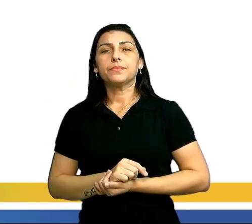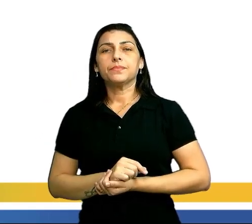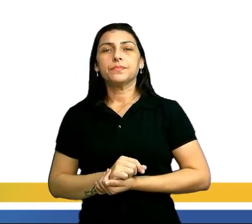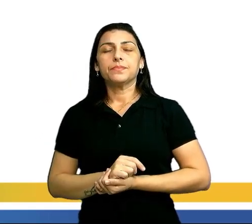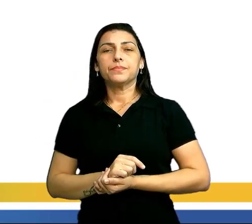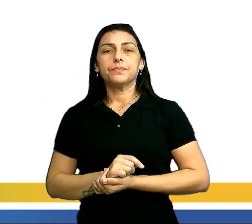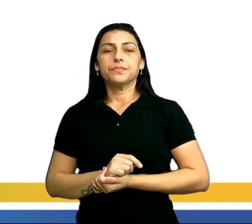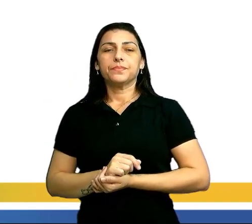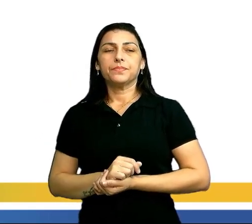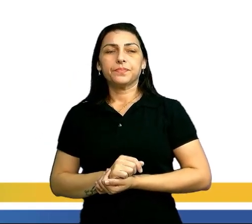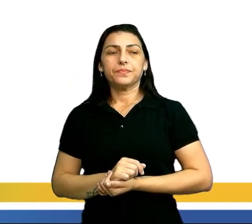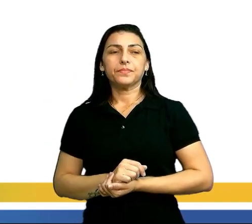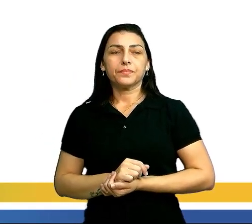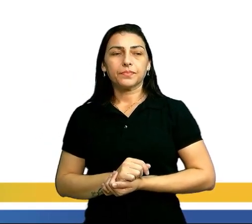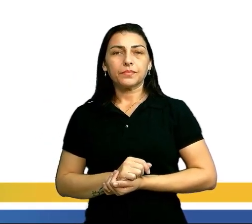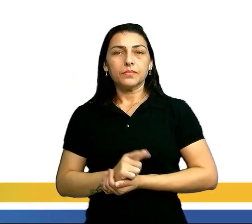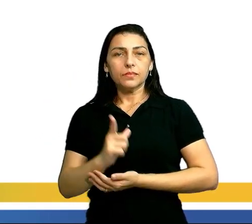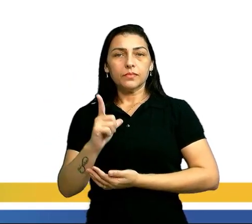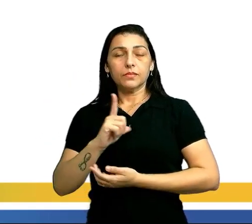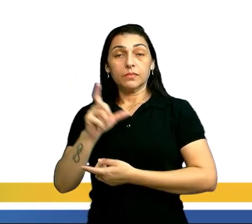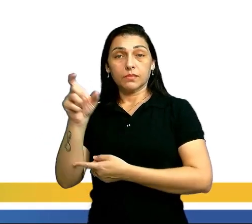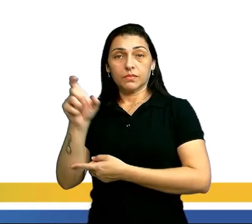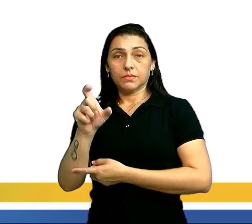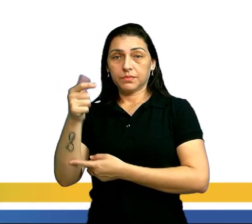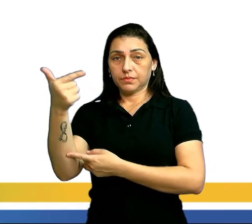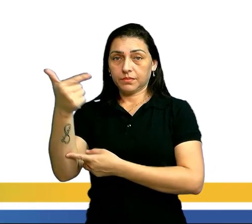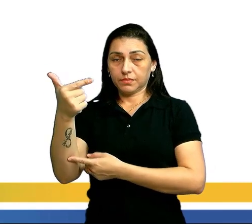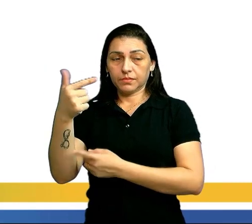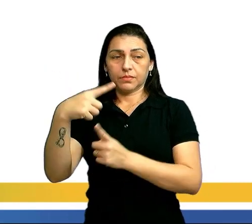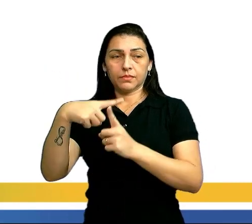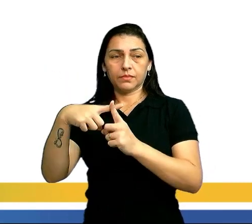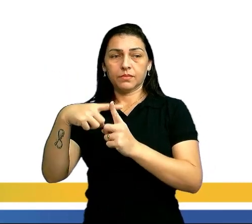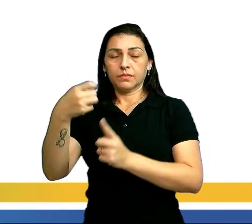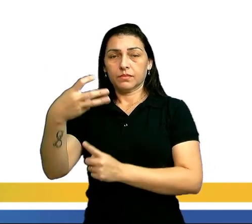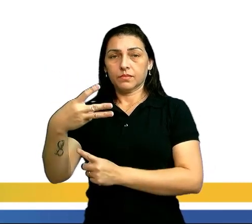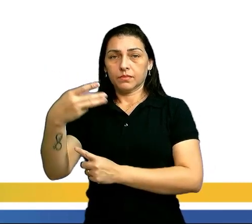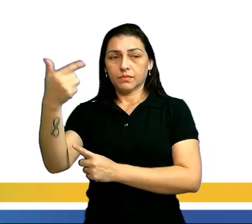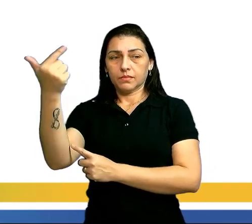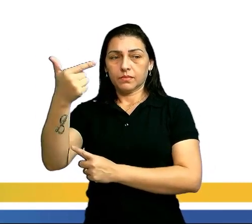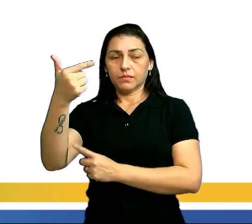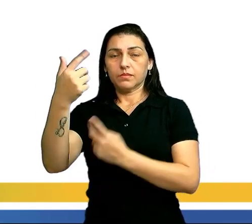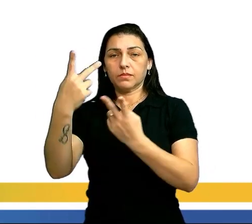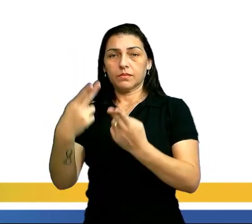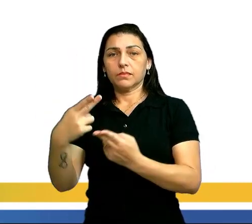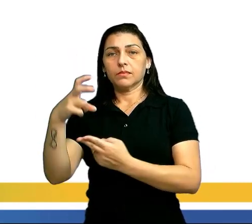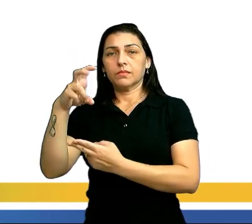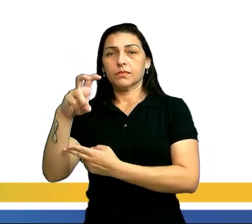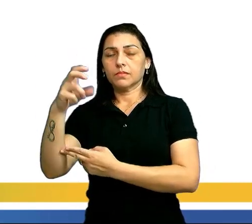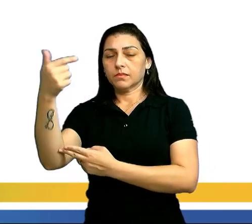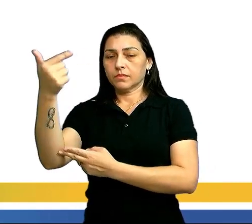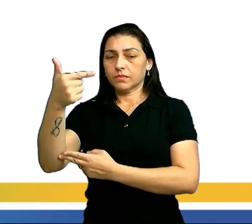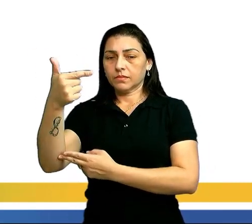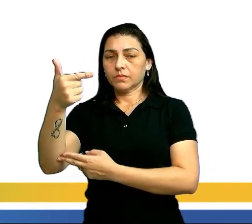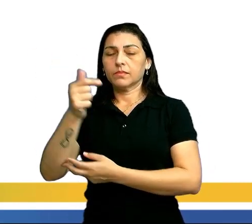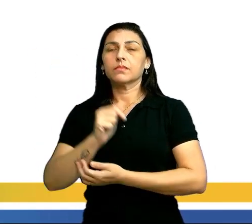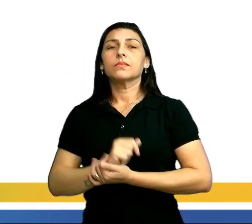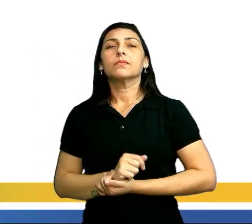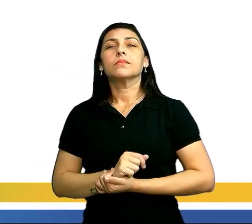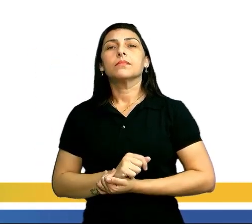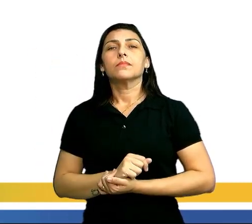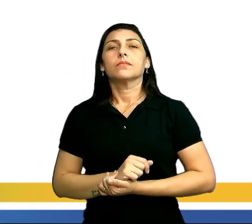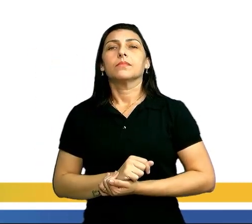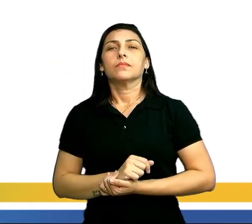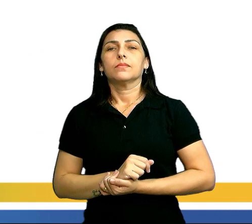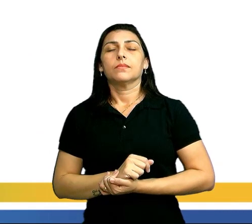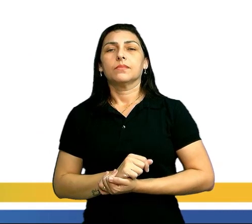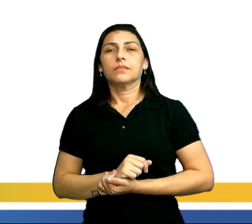lá. Nós temos, então, x² mais 3² igual a